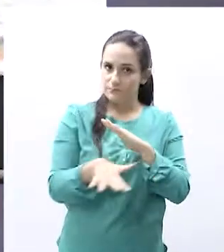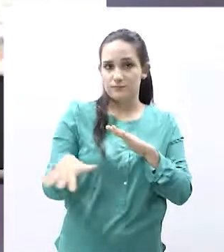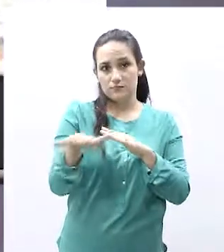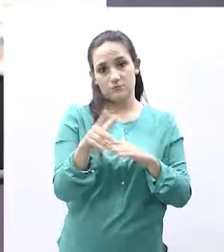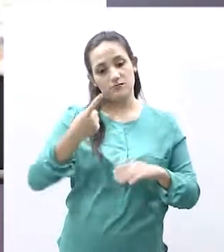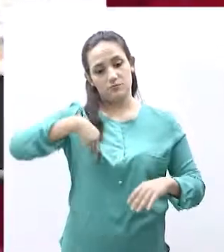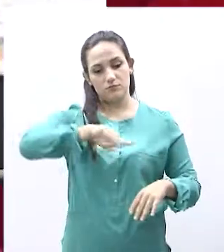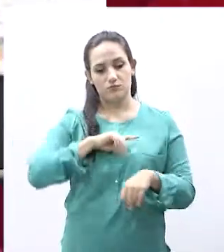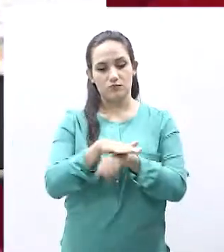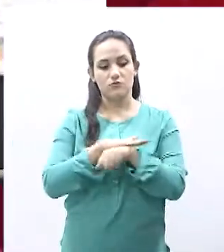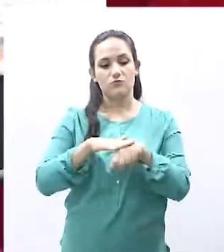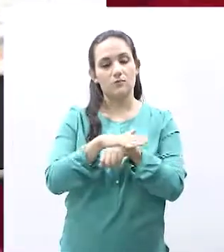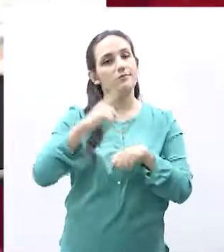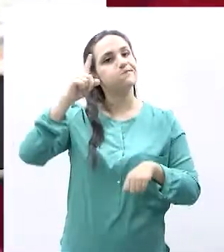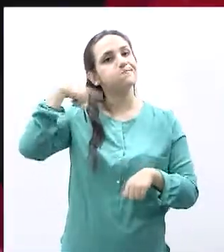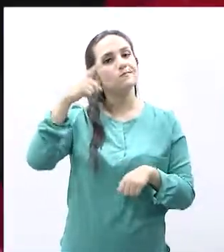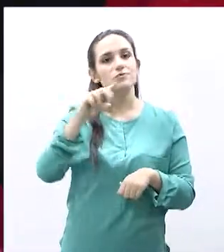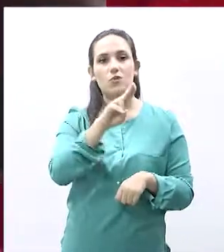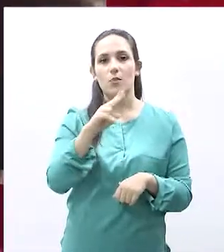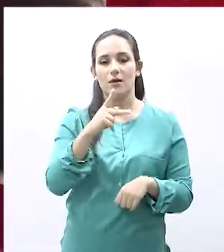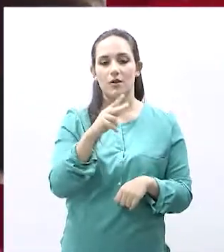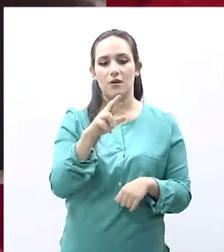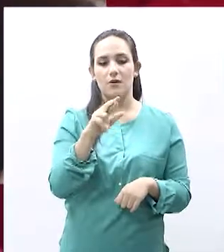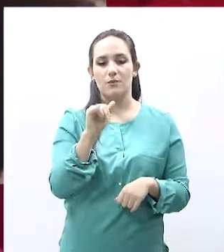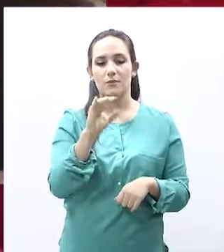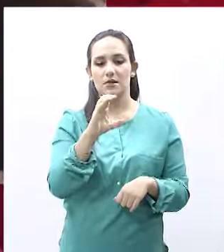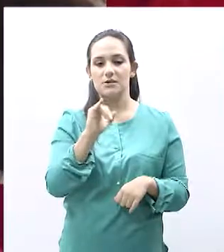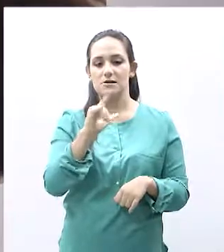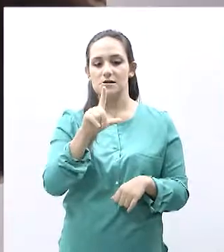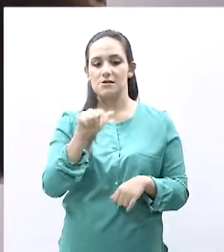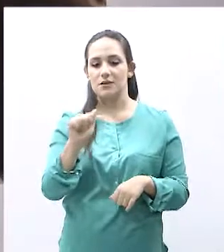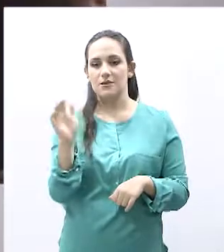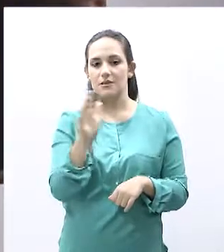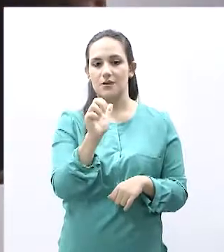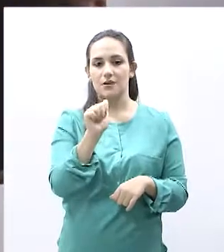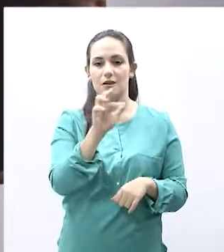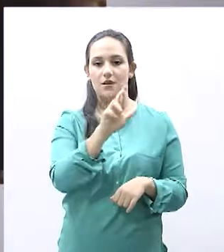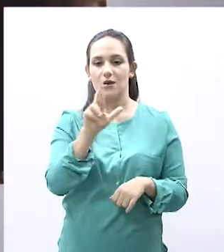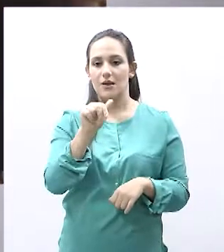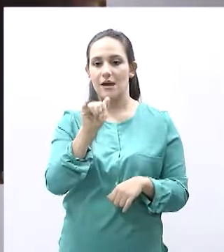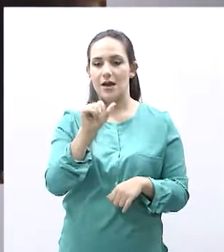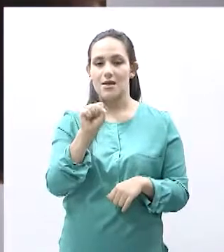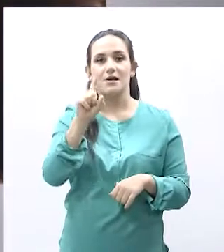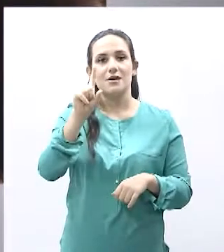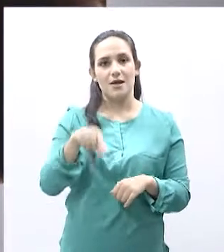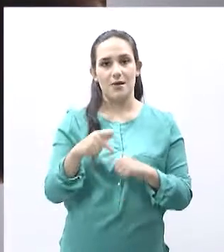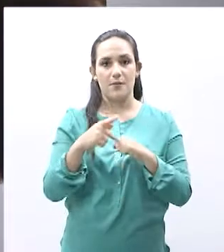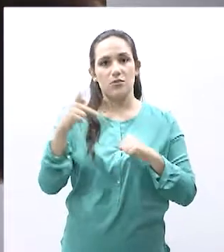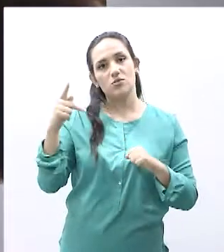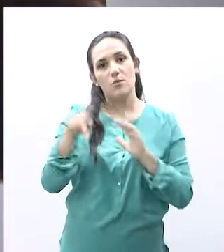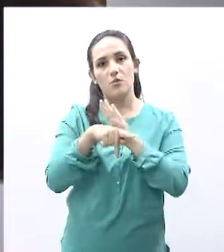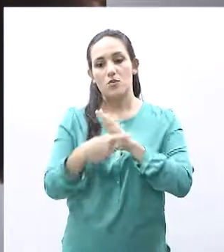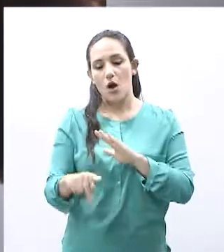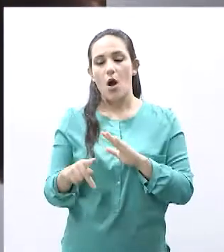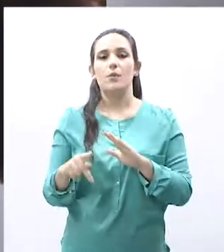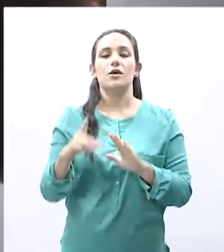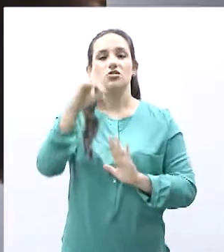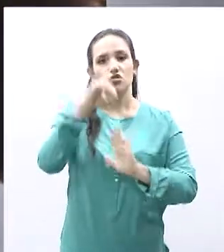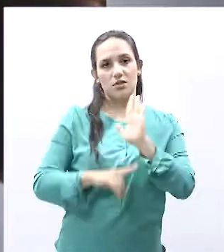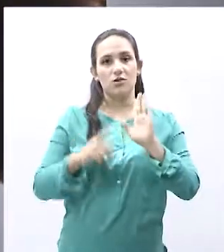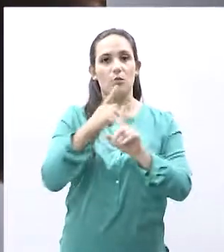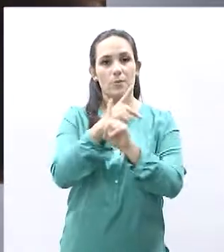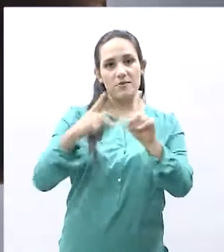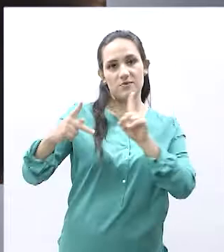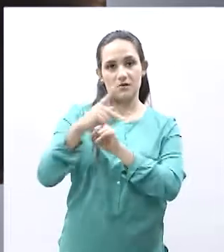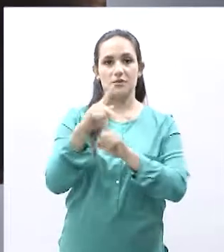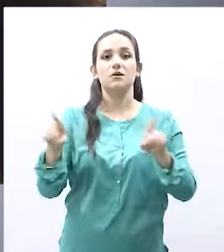com a advogada Priscila Arraes Reino, ela que é especialista em direito previdenciário e do trabalho. Vamos